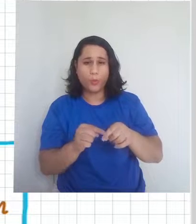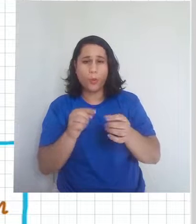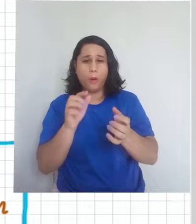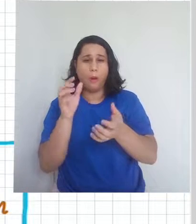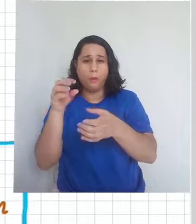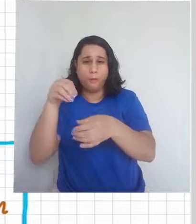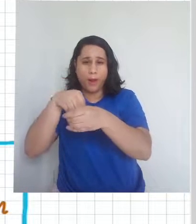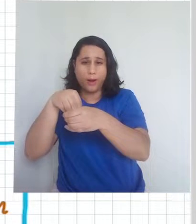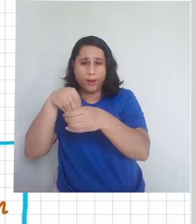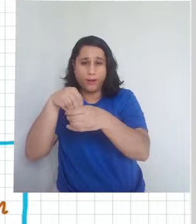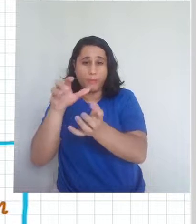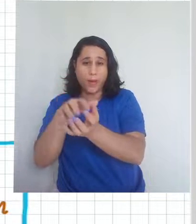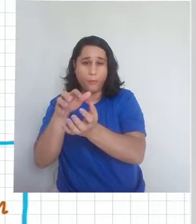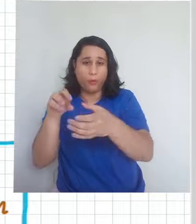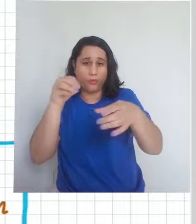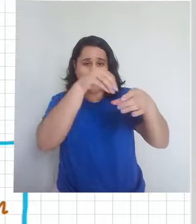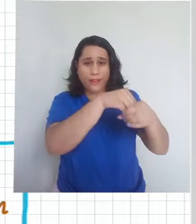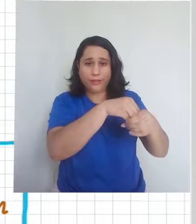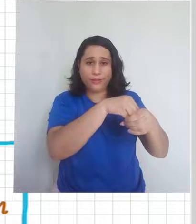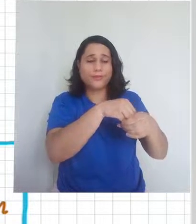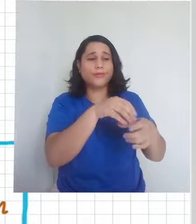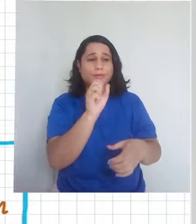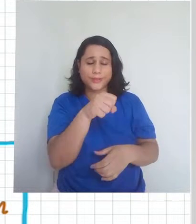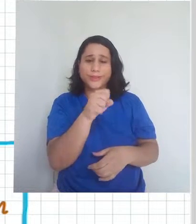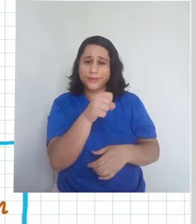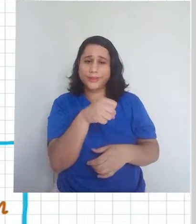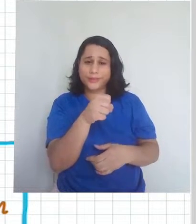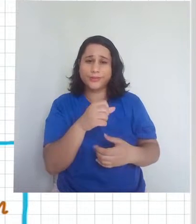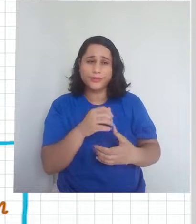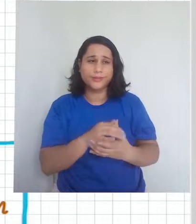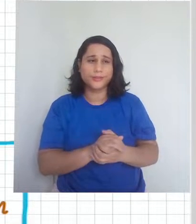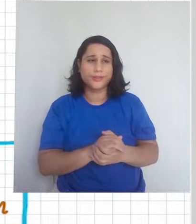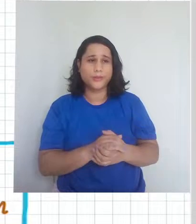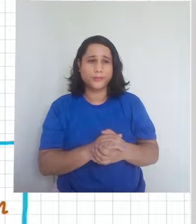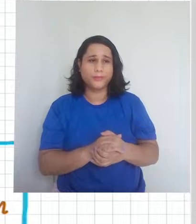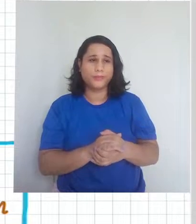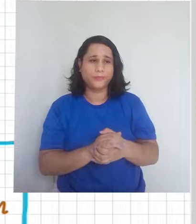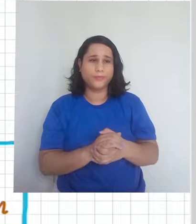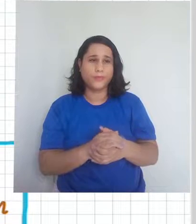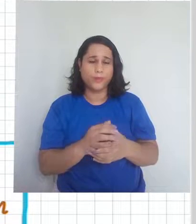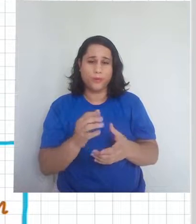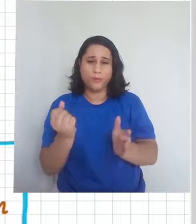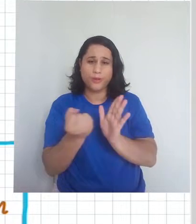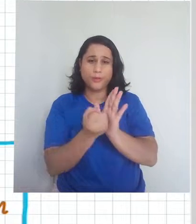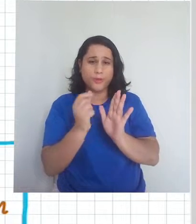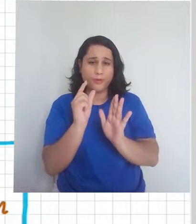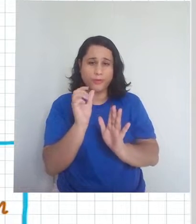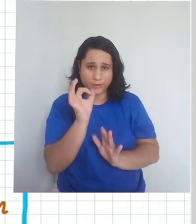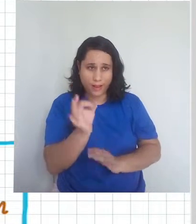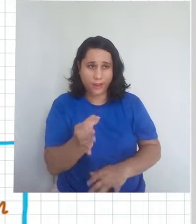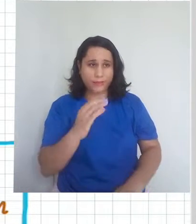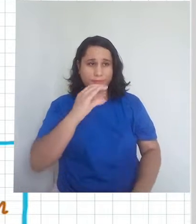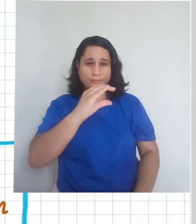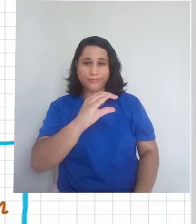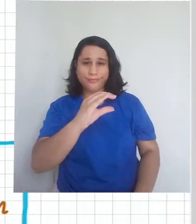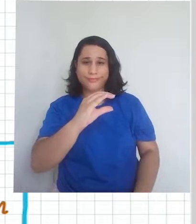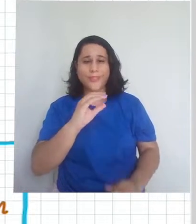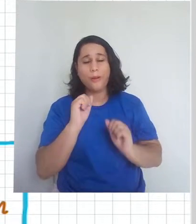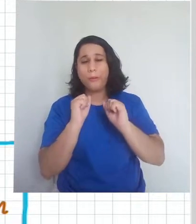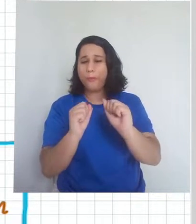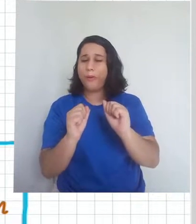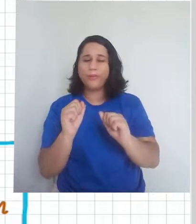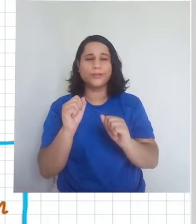contém? Contém. Então o símbolo seria esse outro. Tá bom? Então olha só, pode